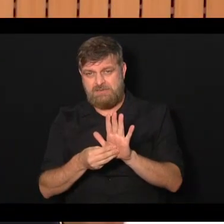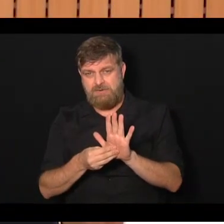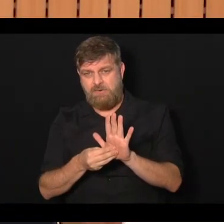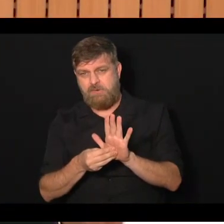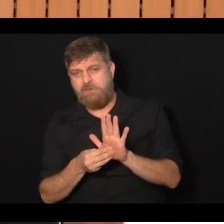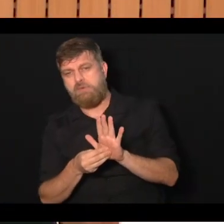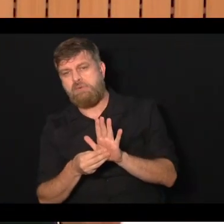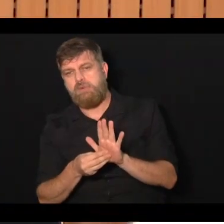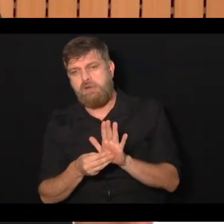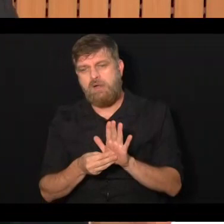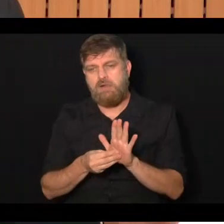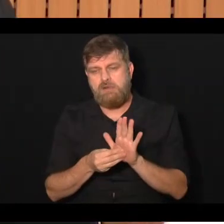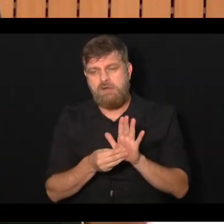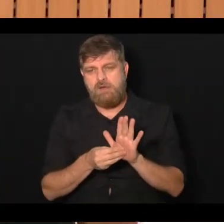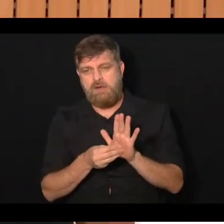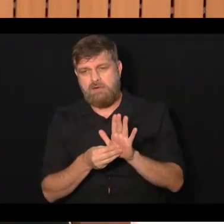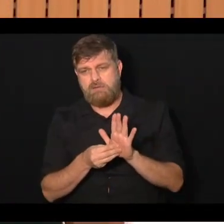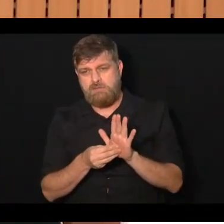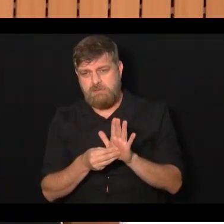Ao projeto? Não.